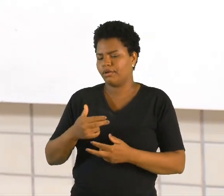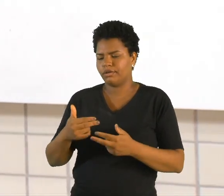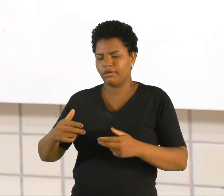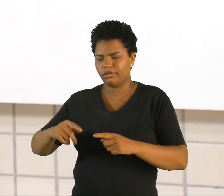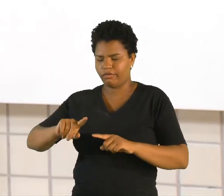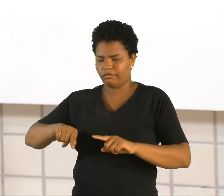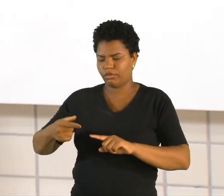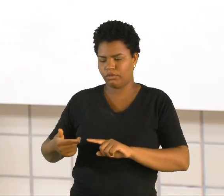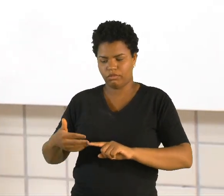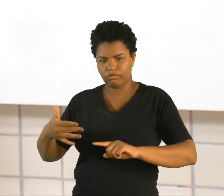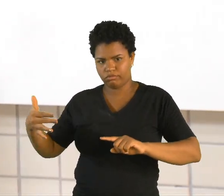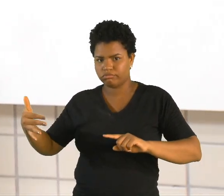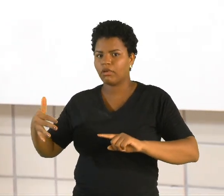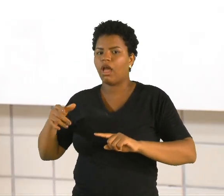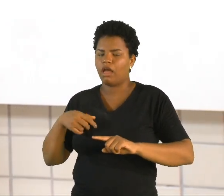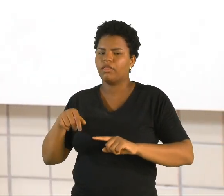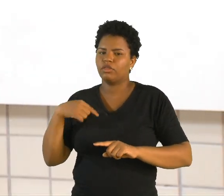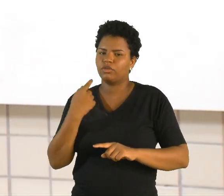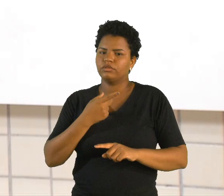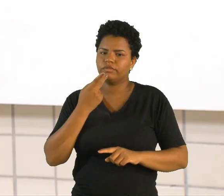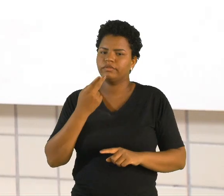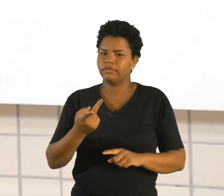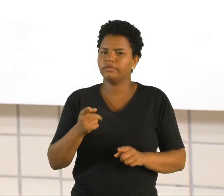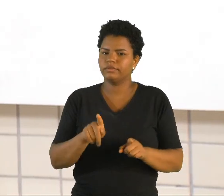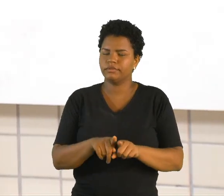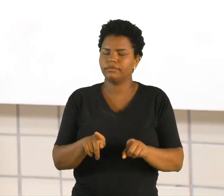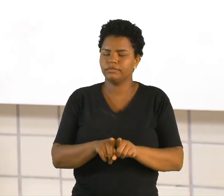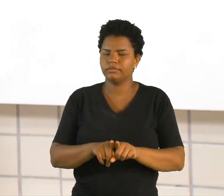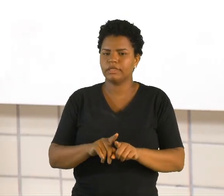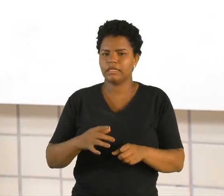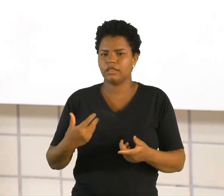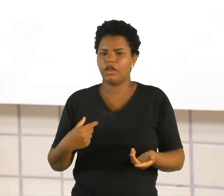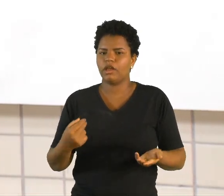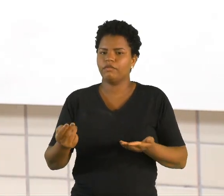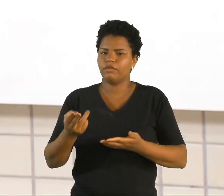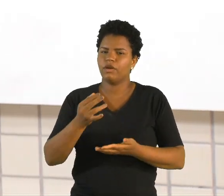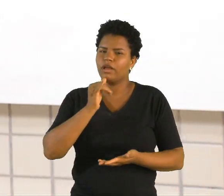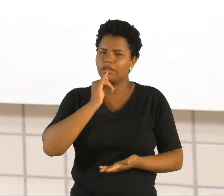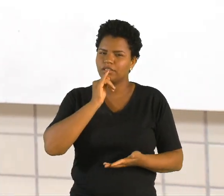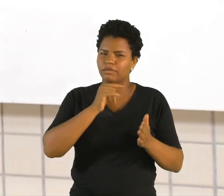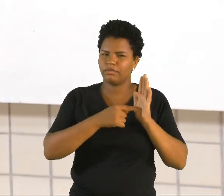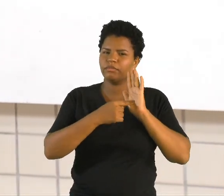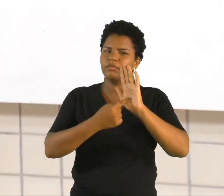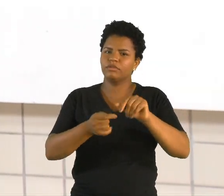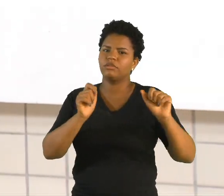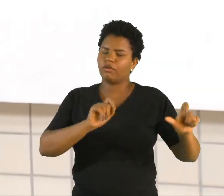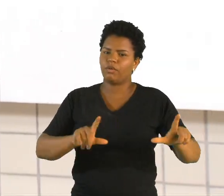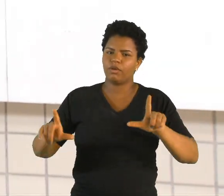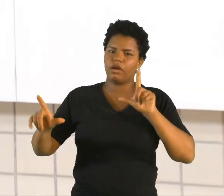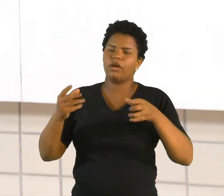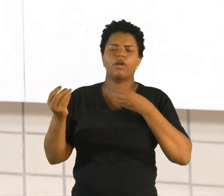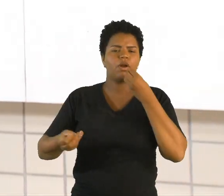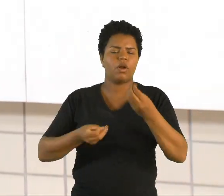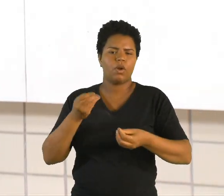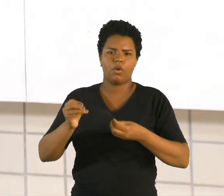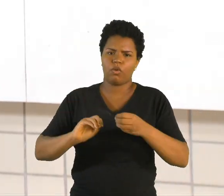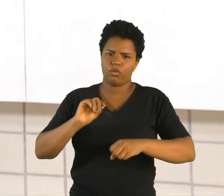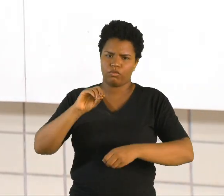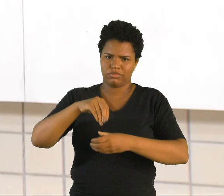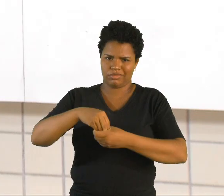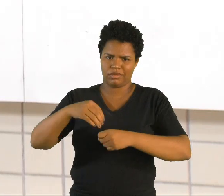vírgula, tá bom, pessoal? Bom, vou fazer um exemplo aqui para vocês, aqui no quadro, para vocês verem como é que funciona dentro da